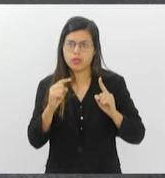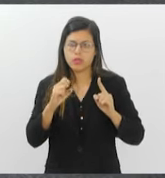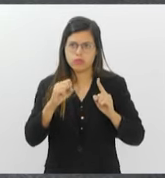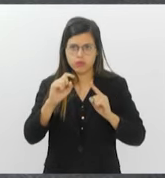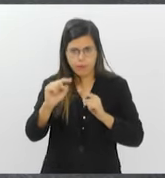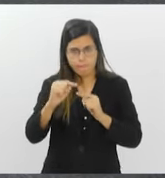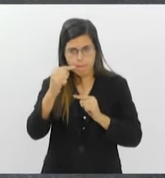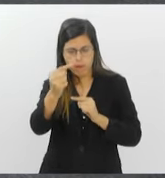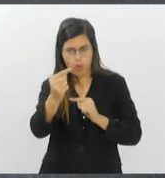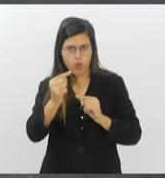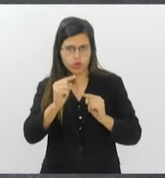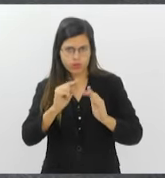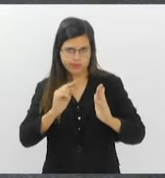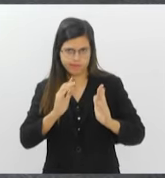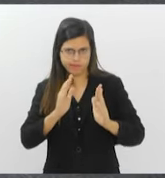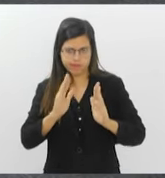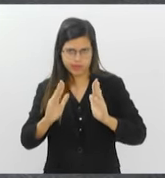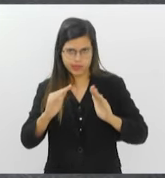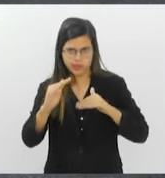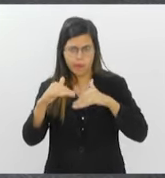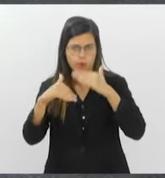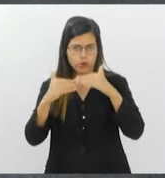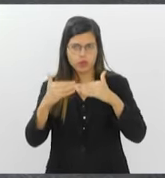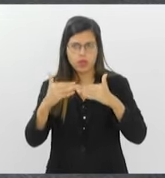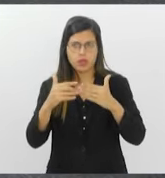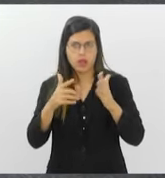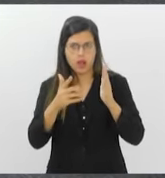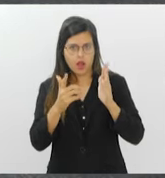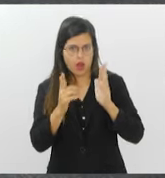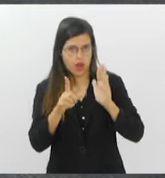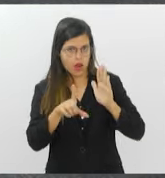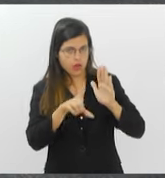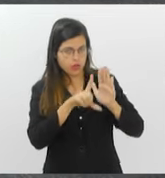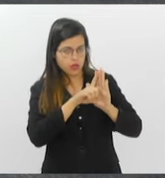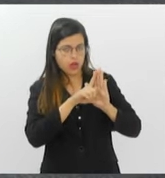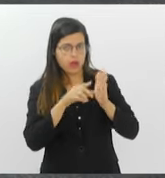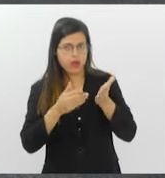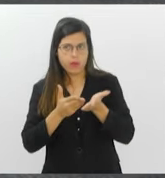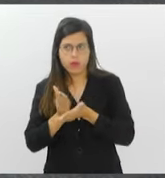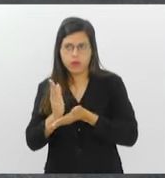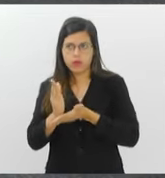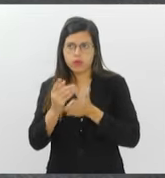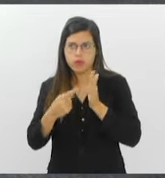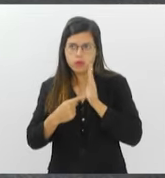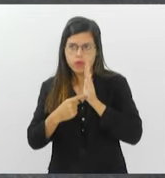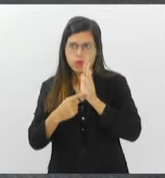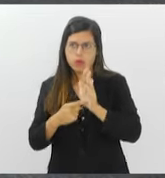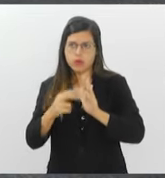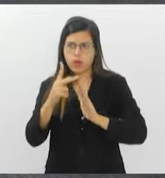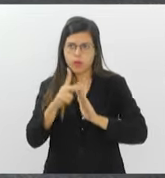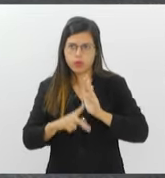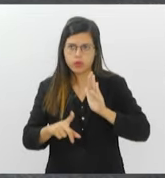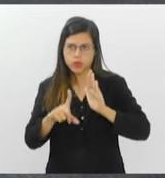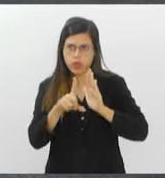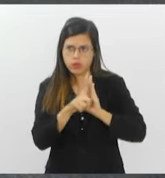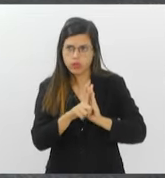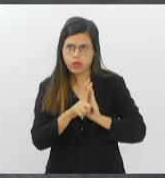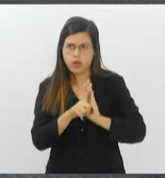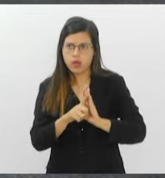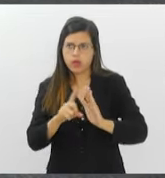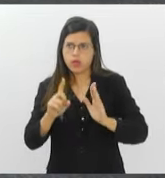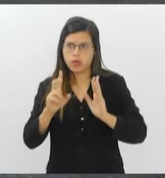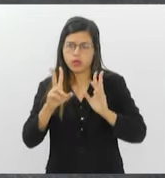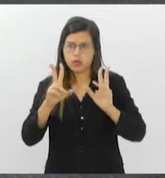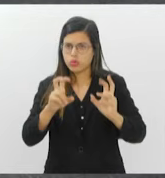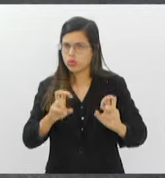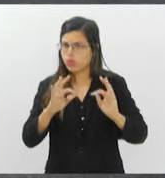fase e a lei sancionada, eu vou apresentar um projeto de lei sobre tudo isso que eu estou